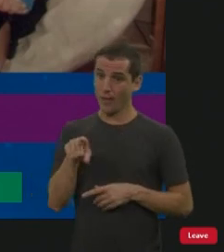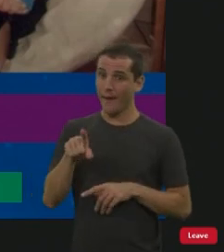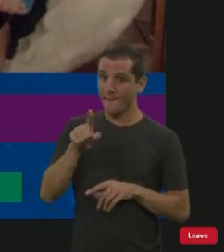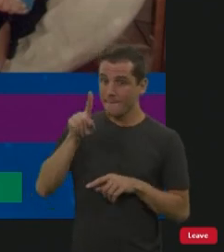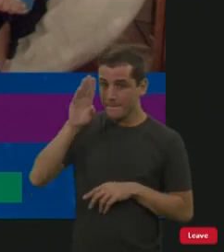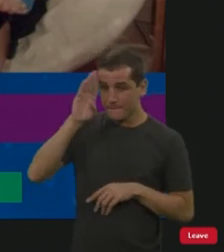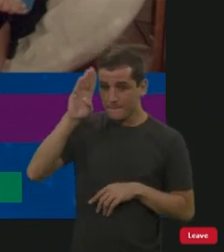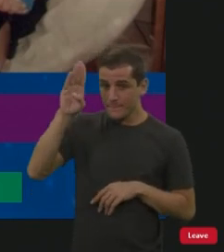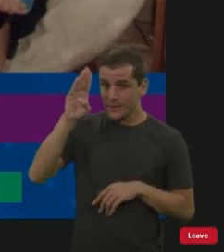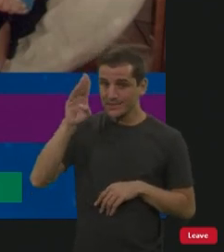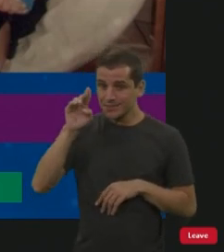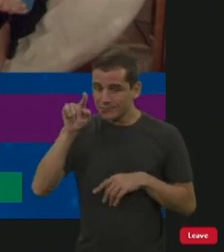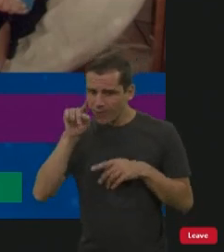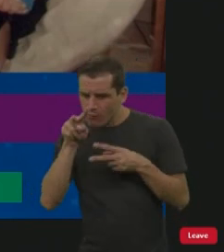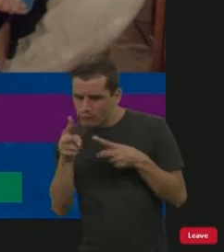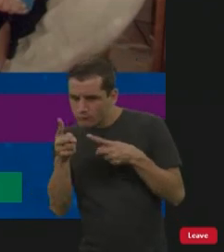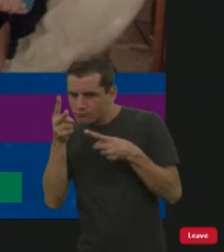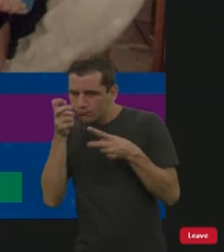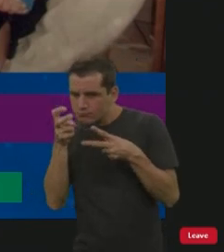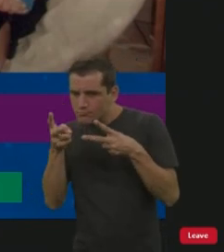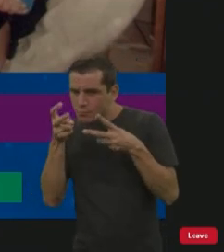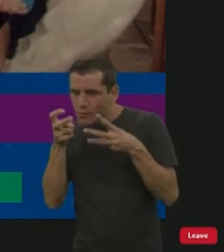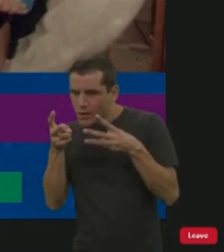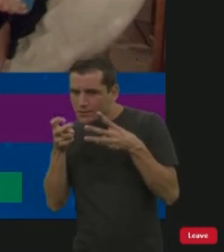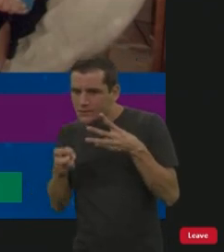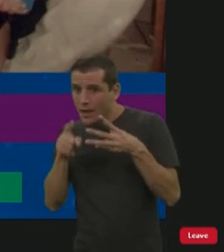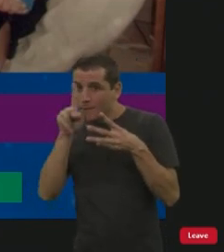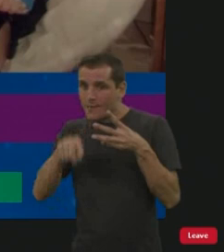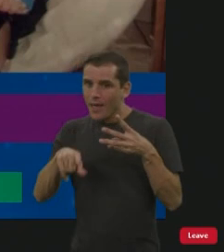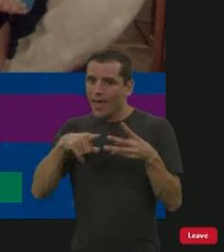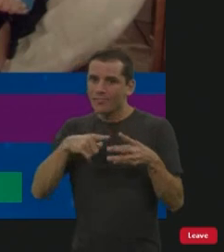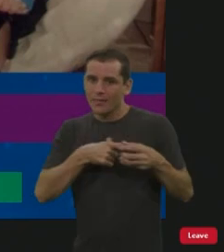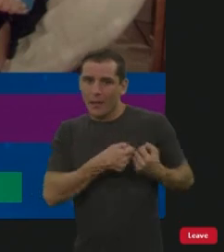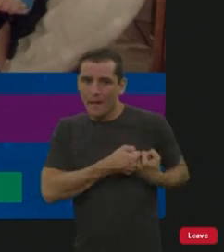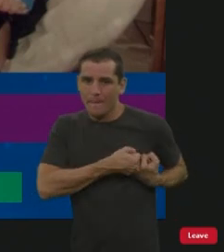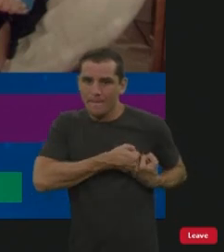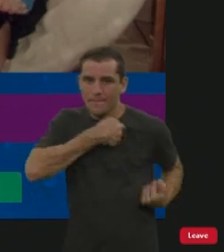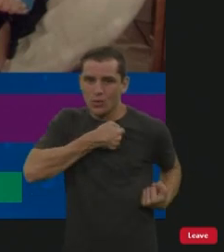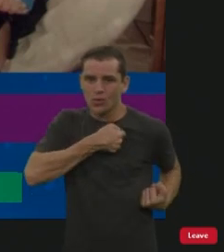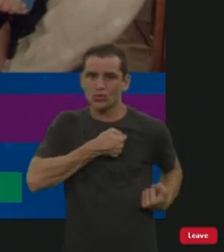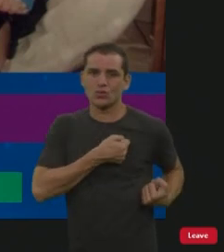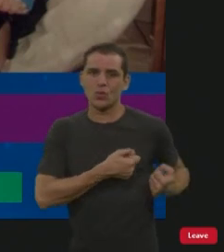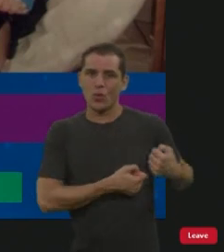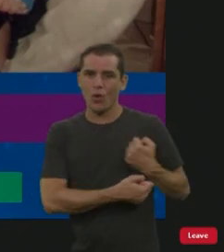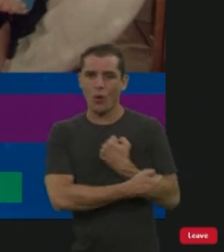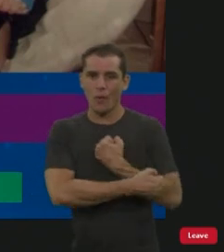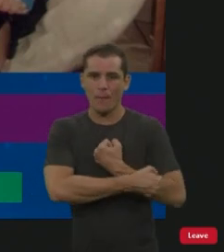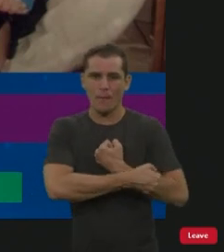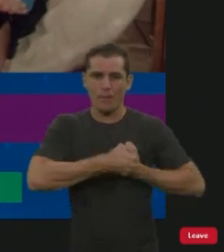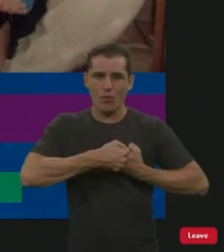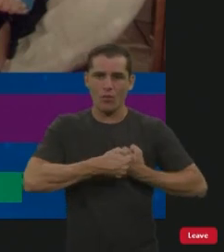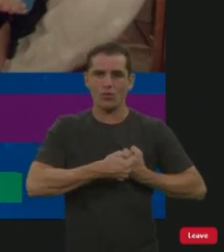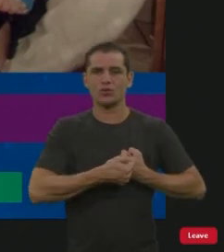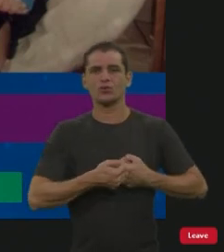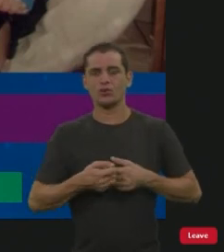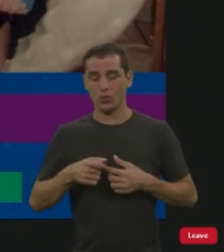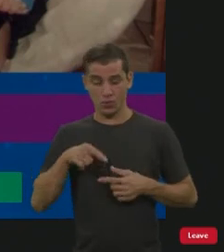gente vê na beta-oxidação são musculares, né? Músculo esquelético, músculo